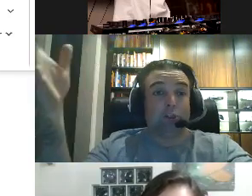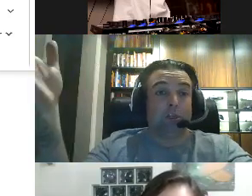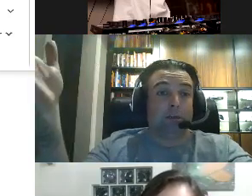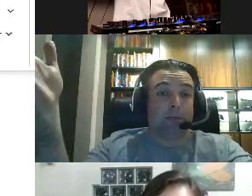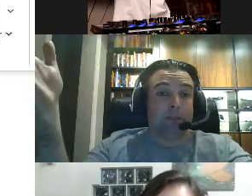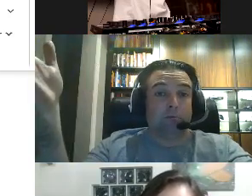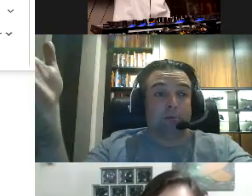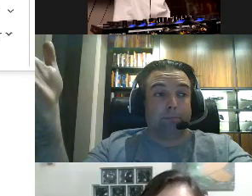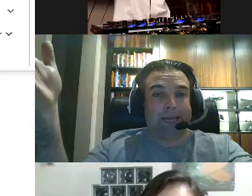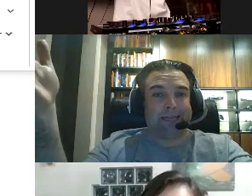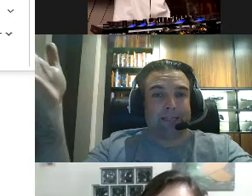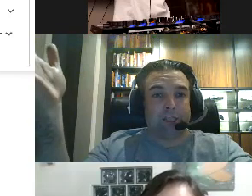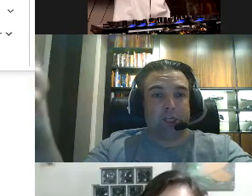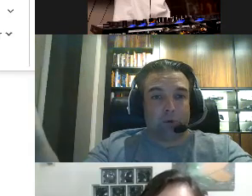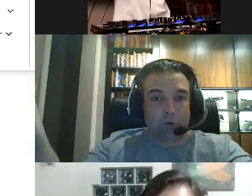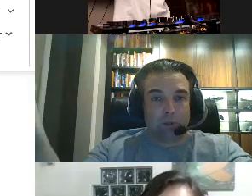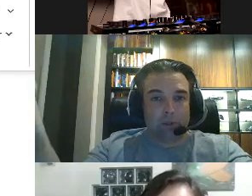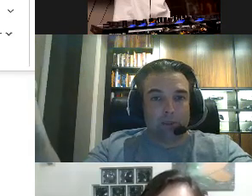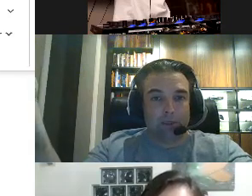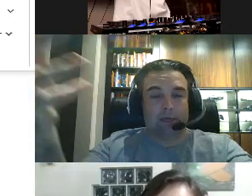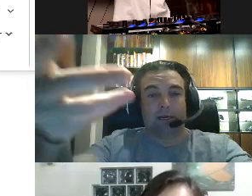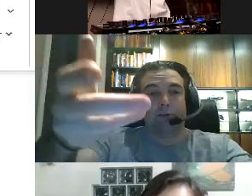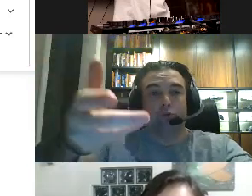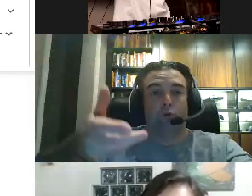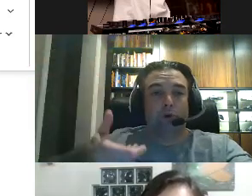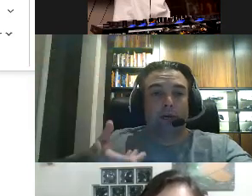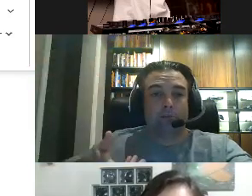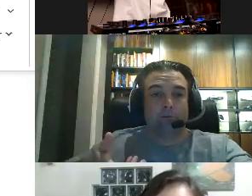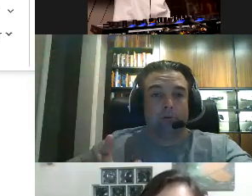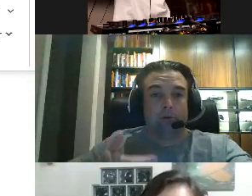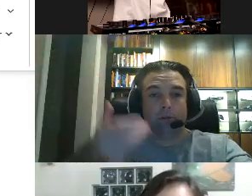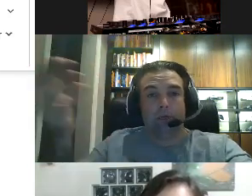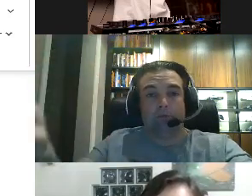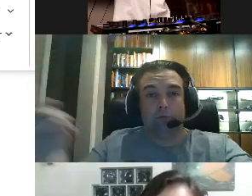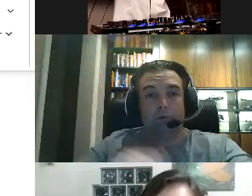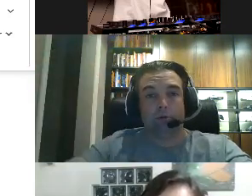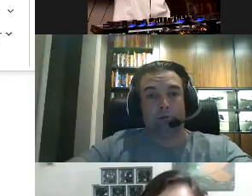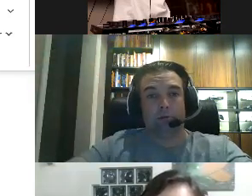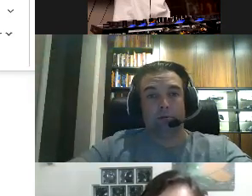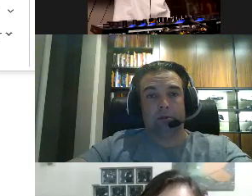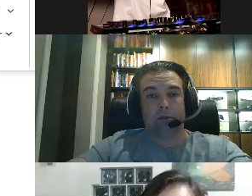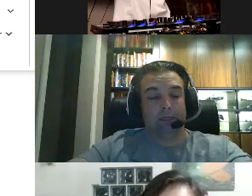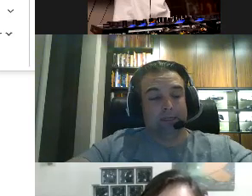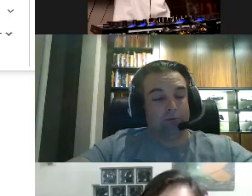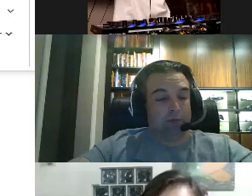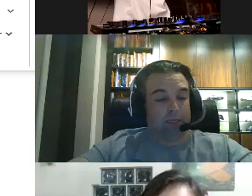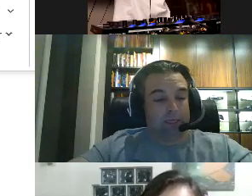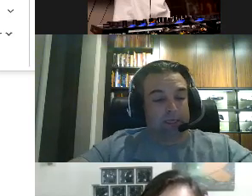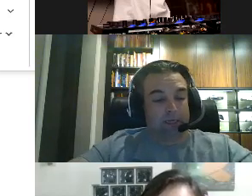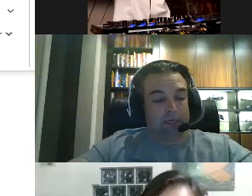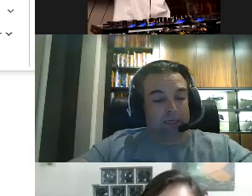O Titanic bateu numa pedra de gelo, rasgou o casco e afundou.